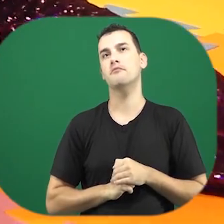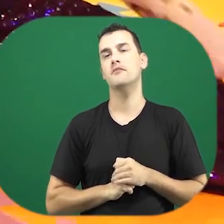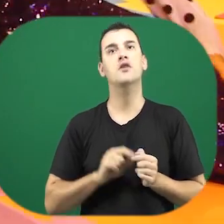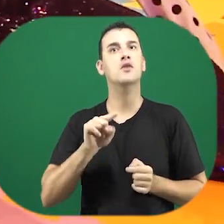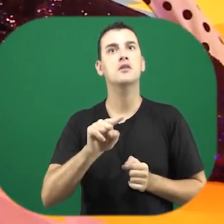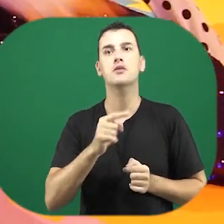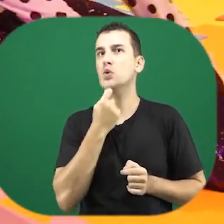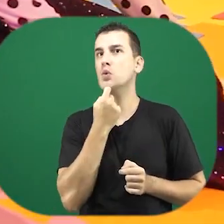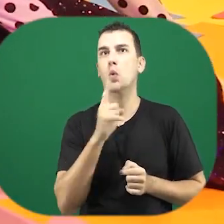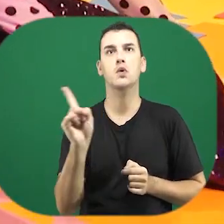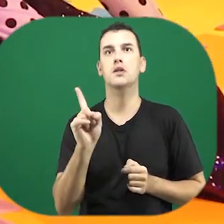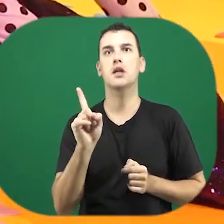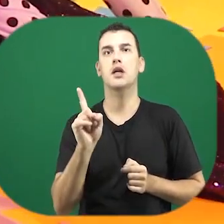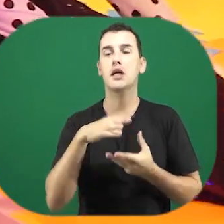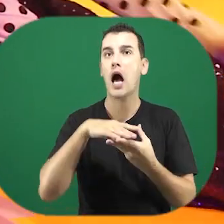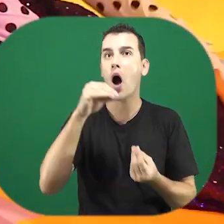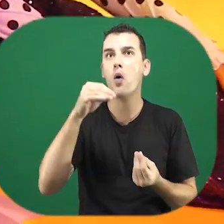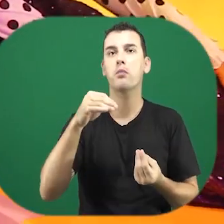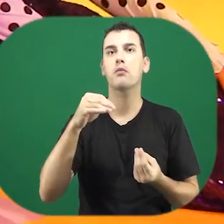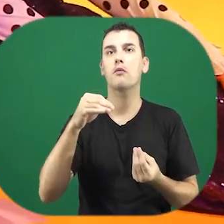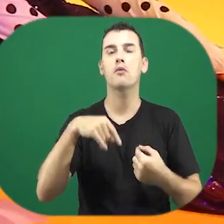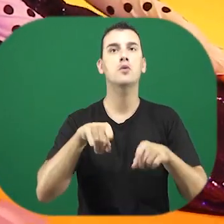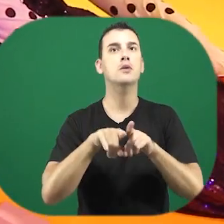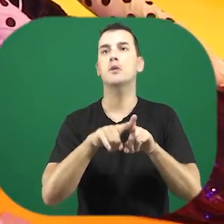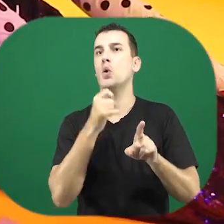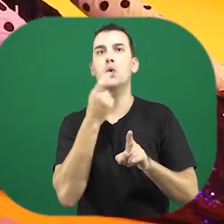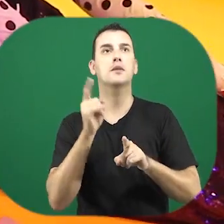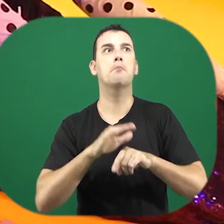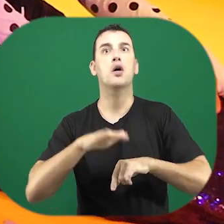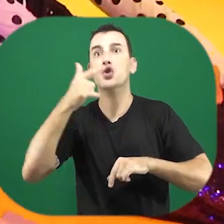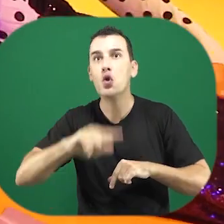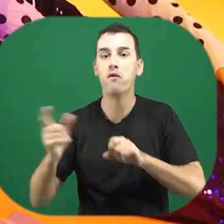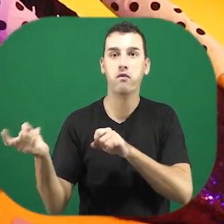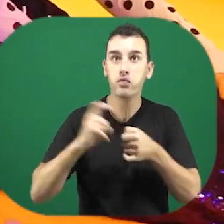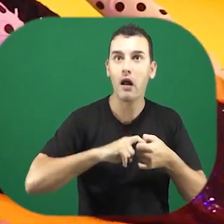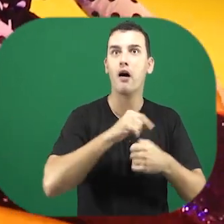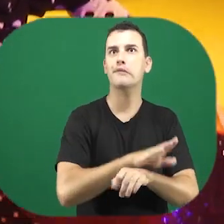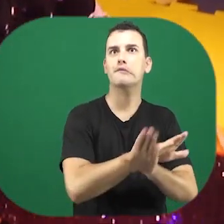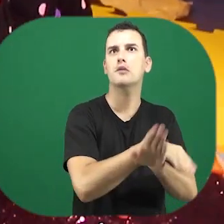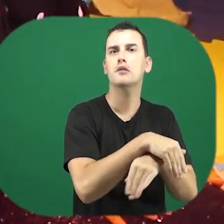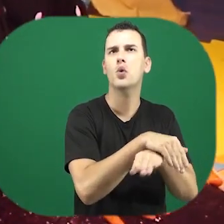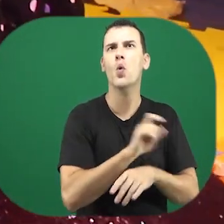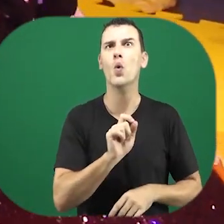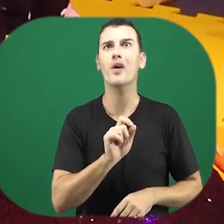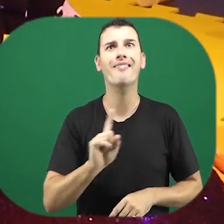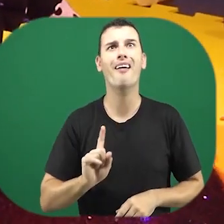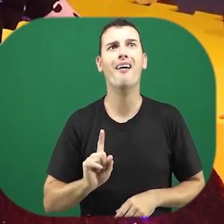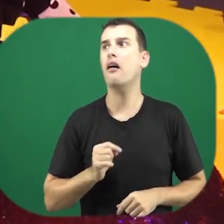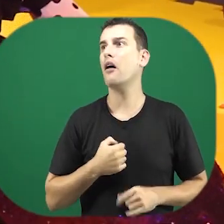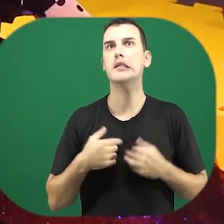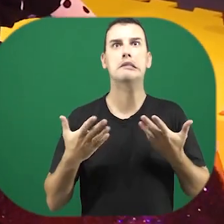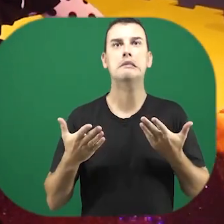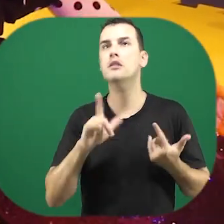alma e nem poderá mais voltar a ser sereia. Hã? Não? A princesinha